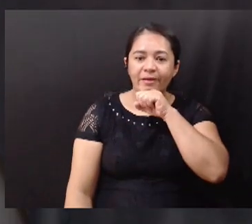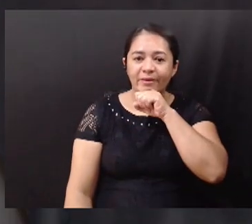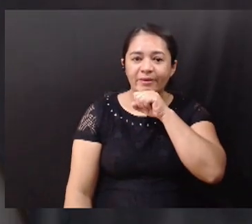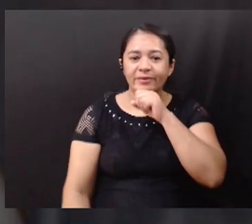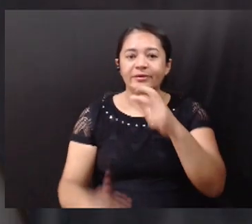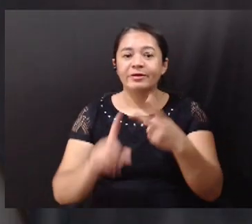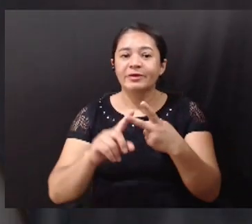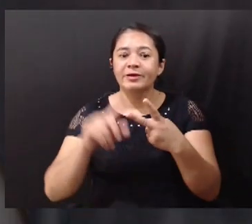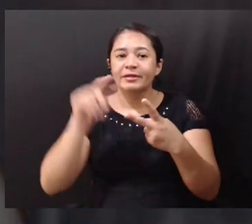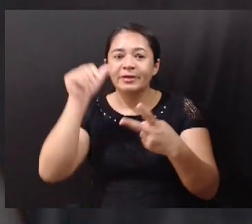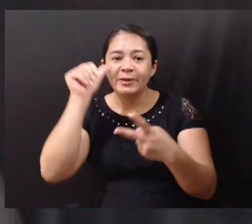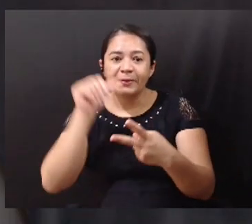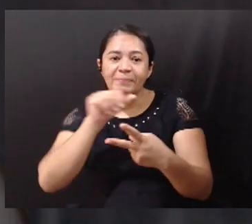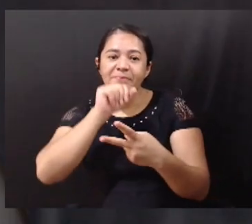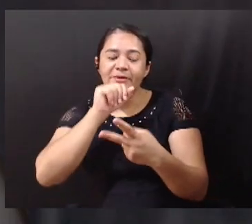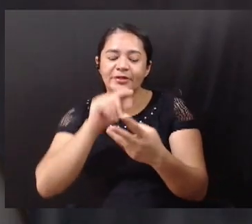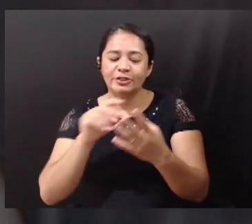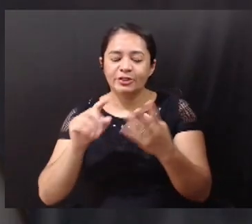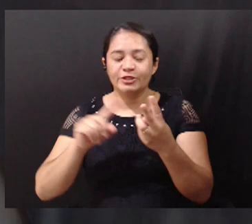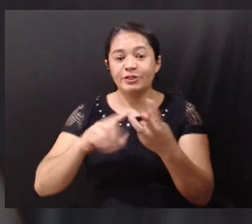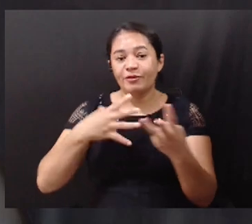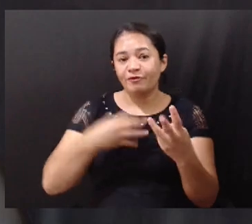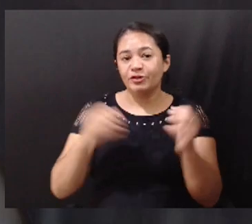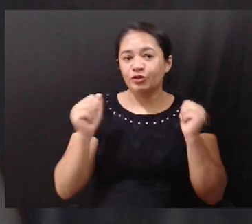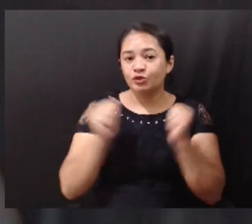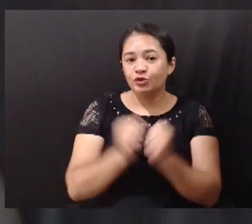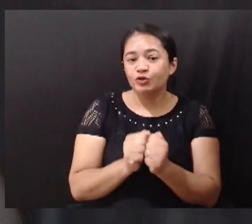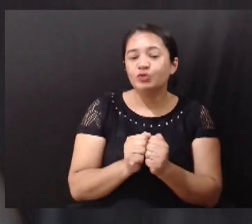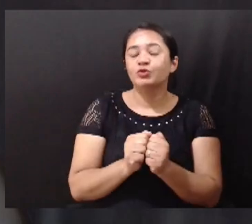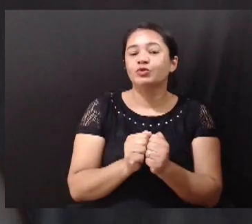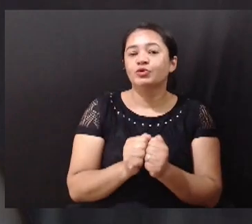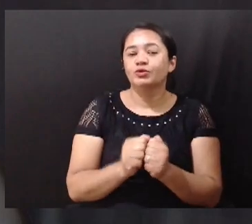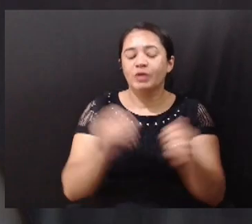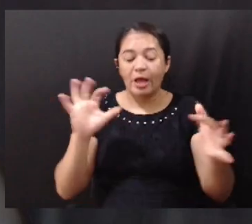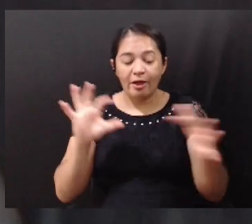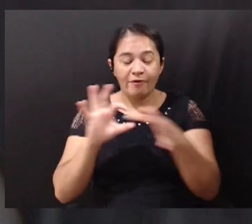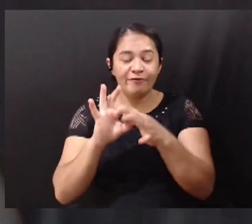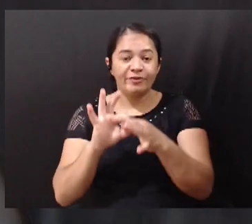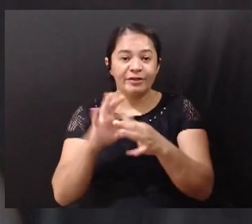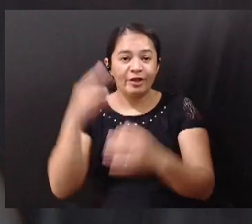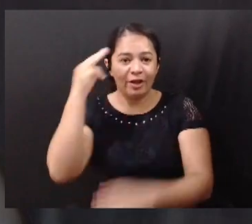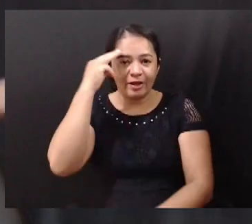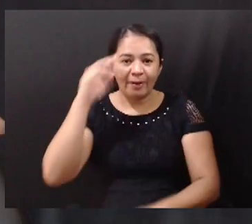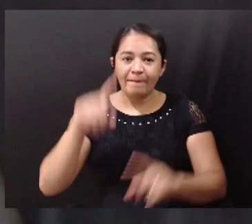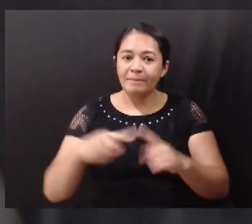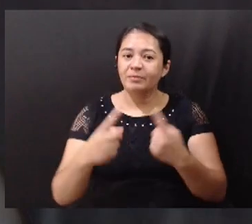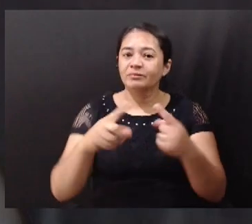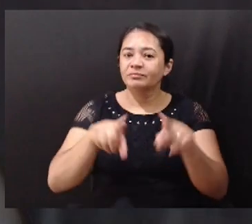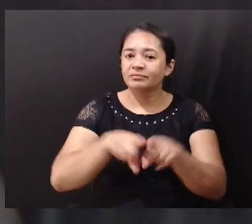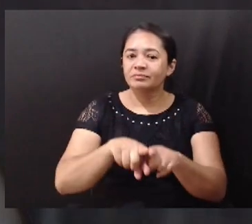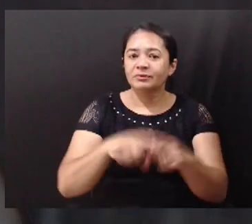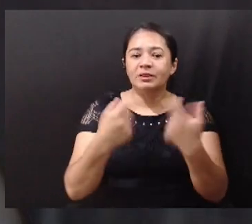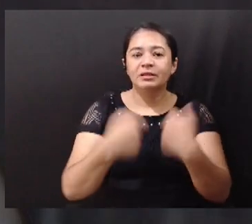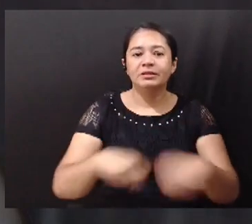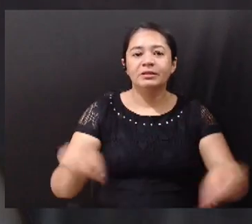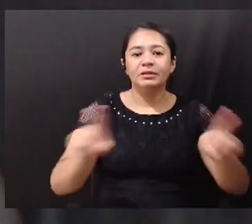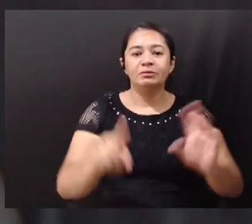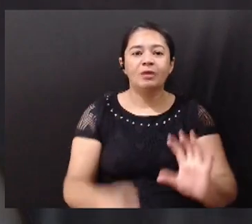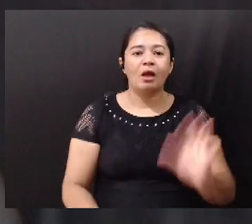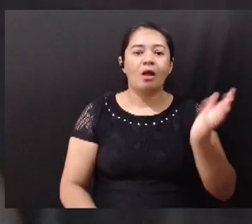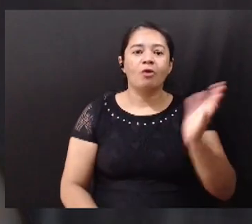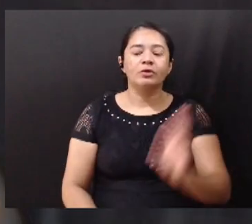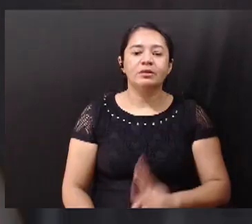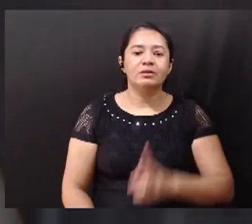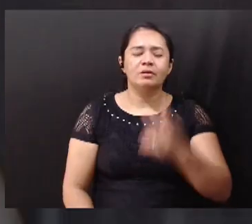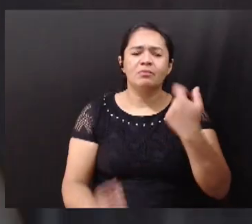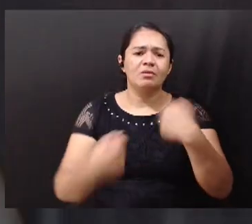forma que vai criar memórias, que vai criar vínculo, laços, mas ao mesmo tempo que ela não precisa acontecer o tempo todo. São